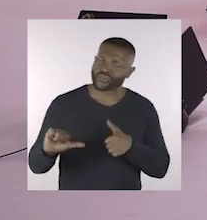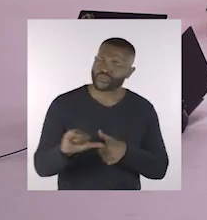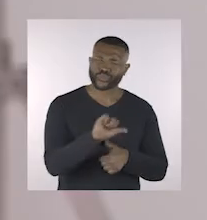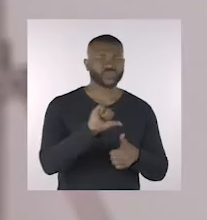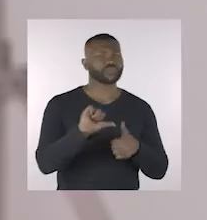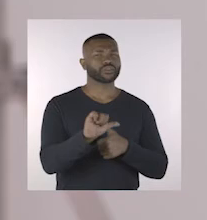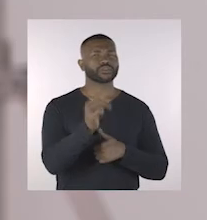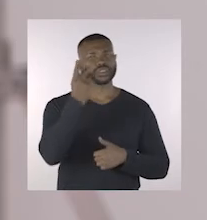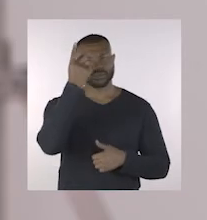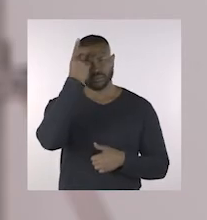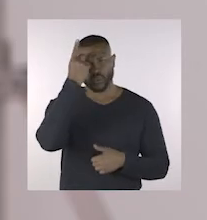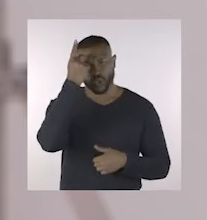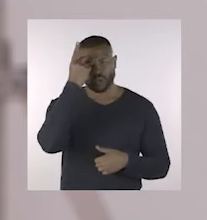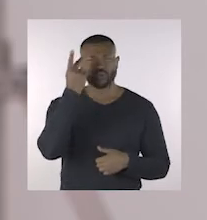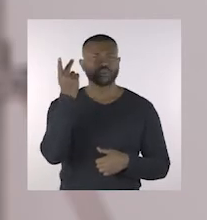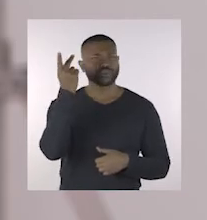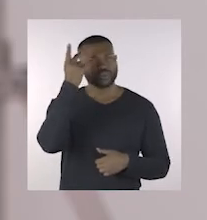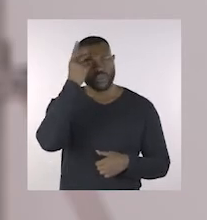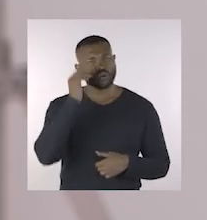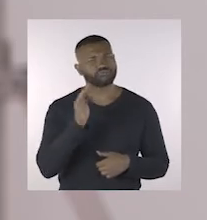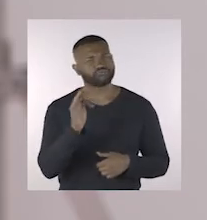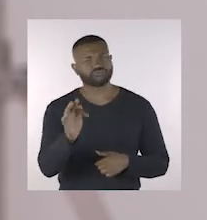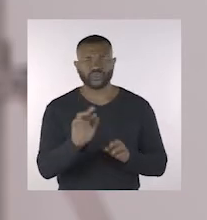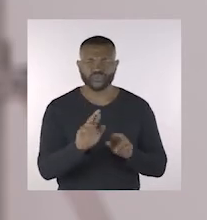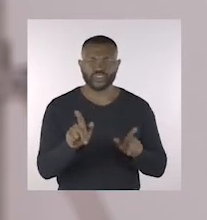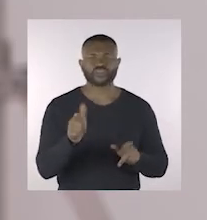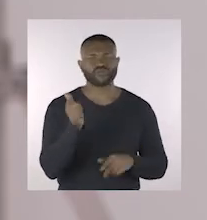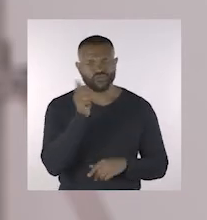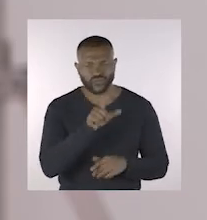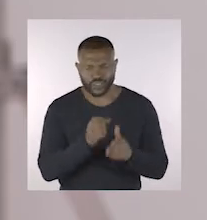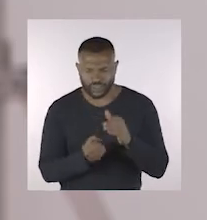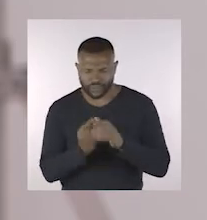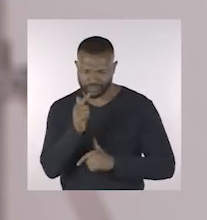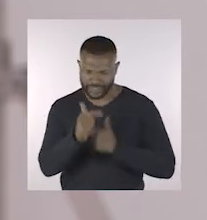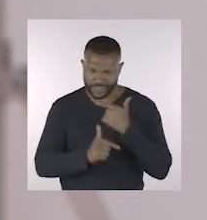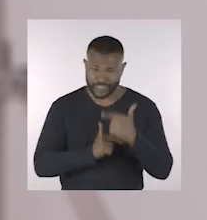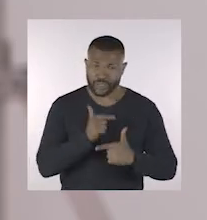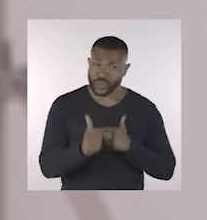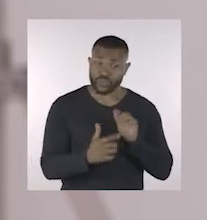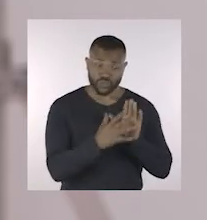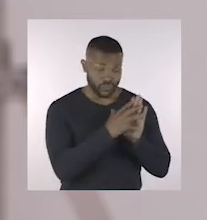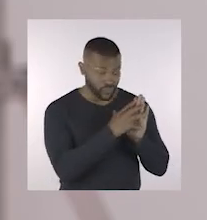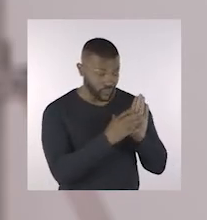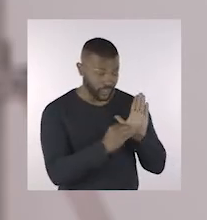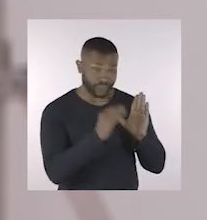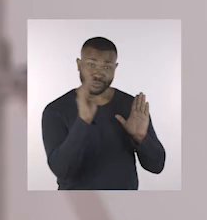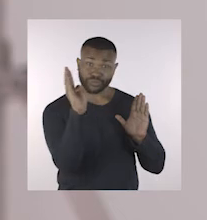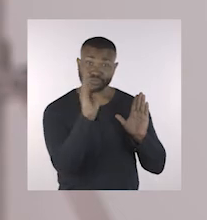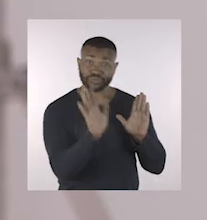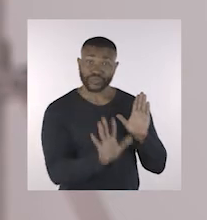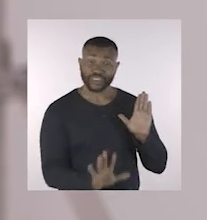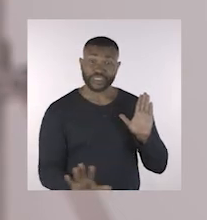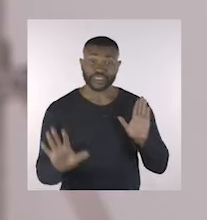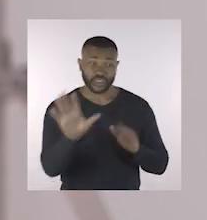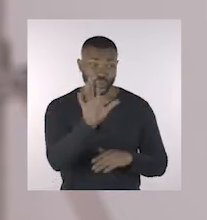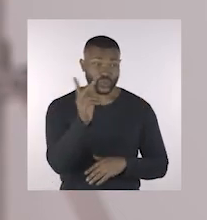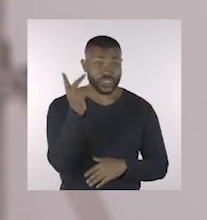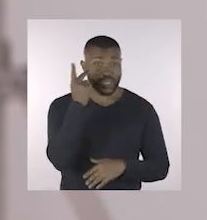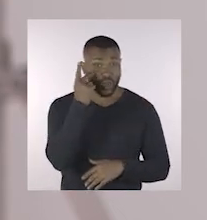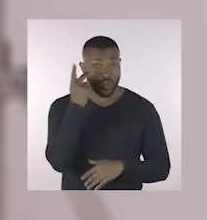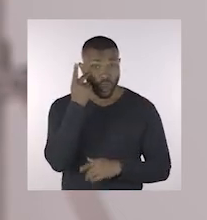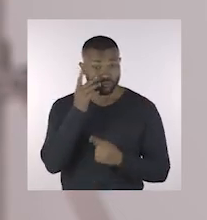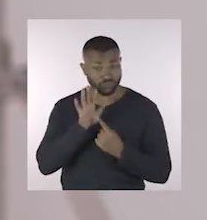fazer essa grande mudança em São Paulo São Paulo vai ser outra nós vamos gerar emprego aqui vamos dar um exemplo para o Brasil